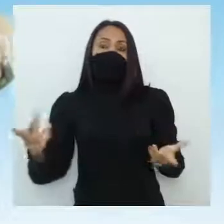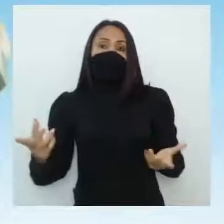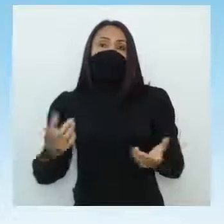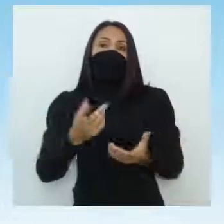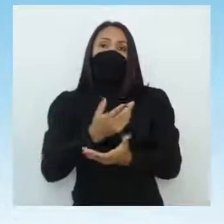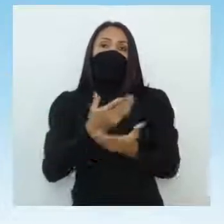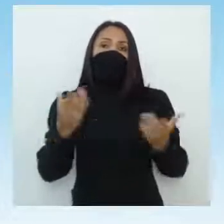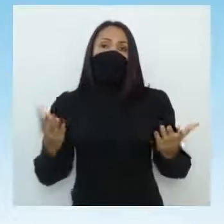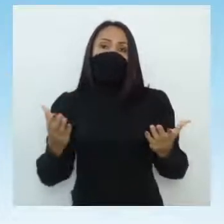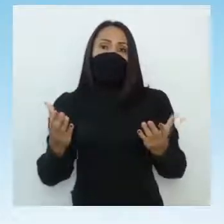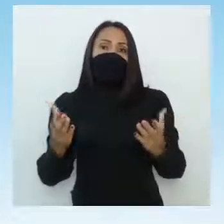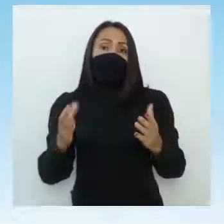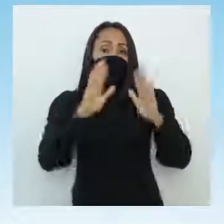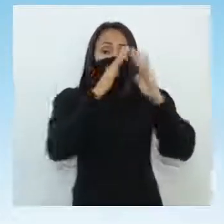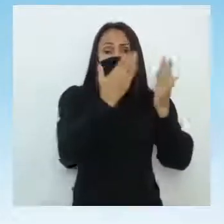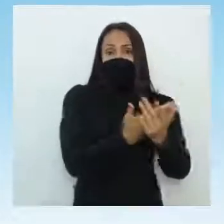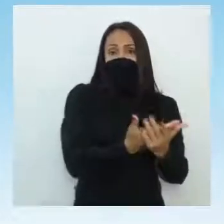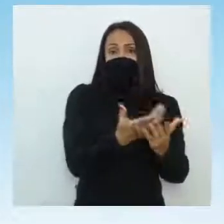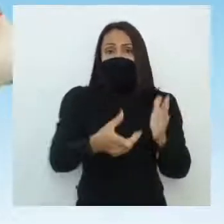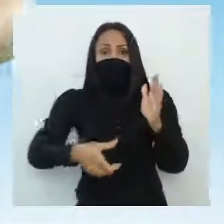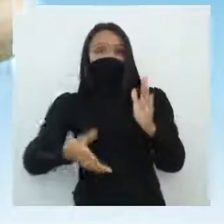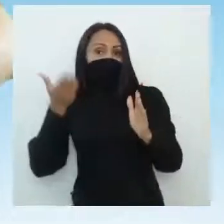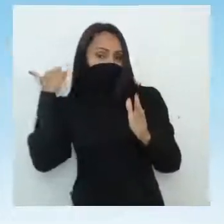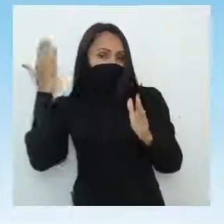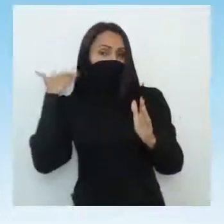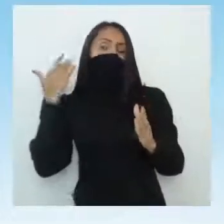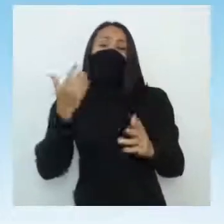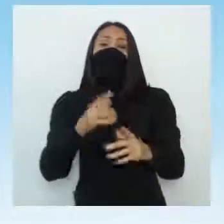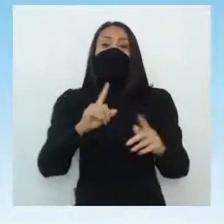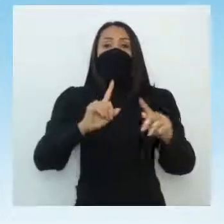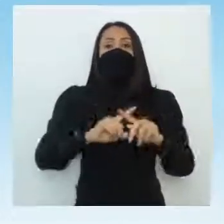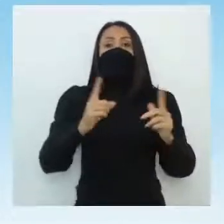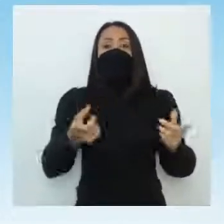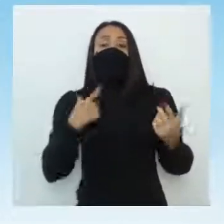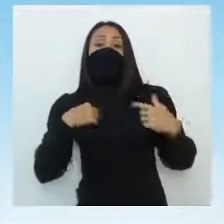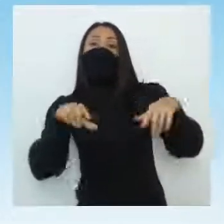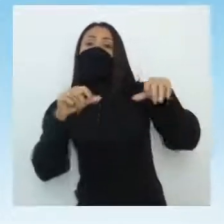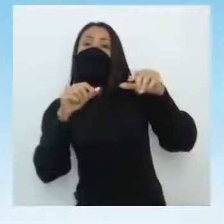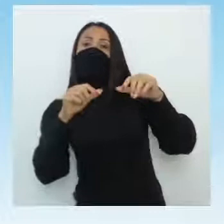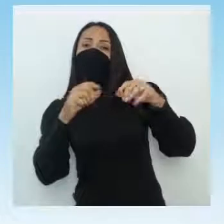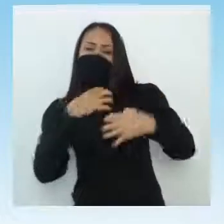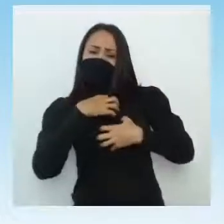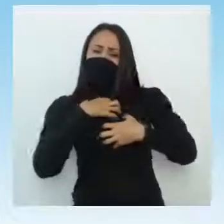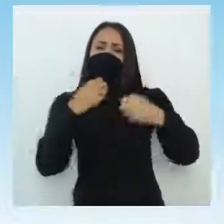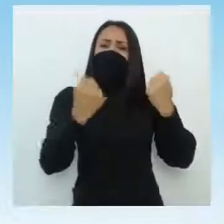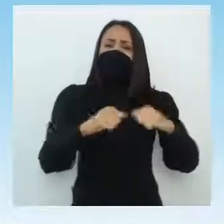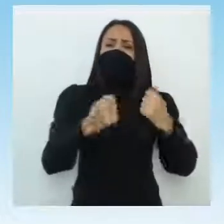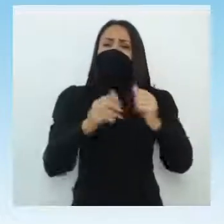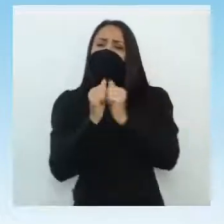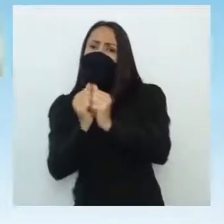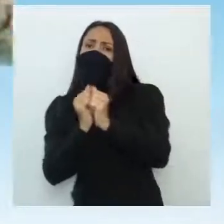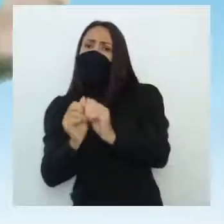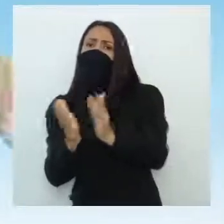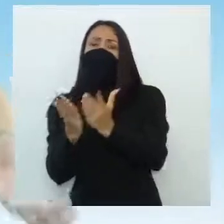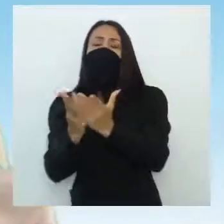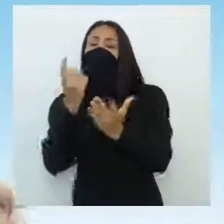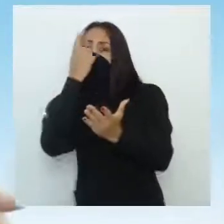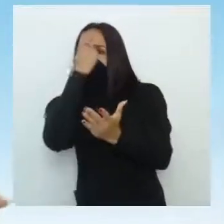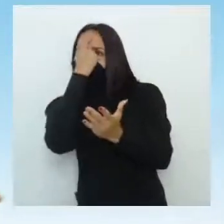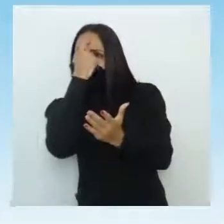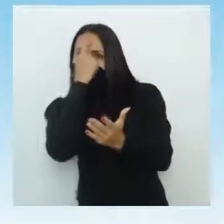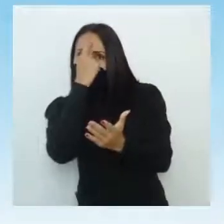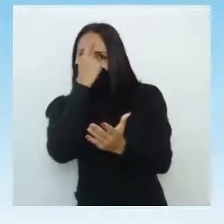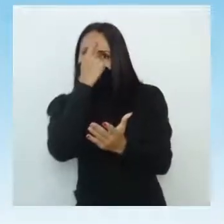congregação de escola, certo? Sente a necessidade de ir junto aos pobres na Índia, recebeu